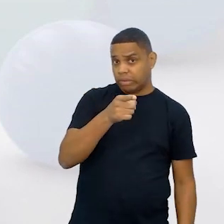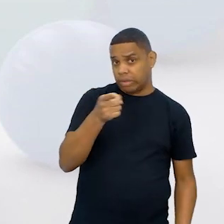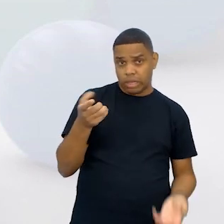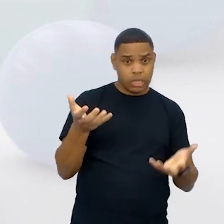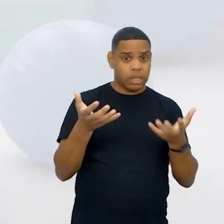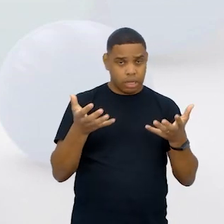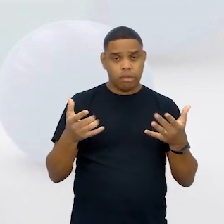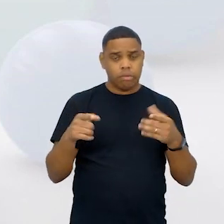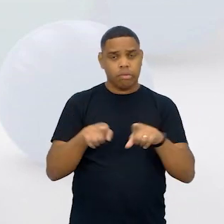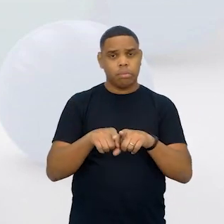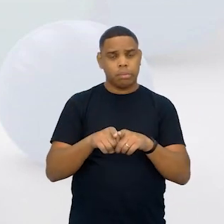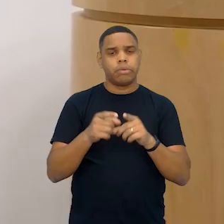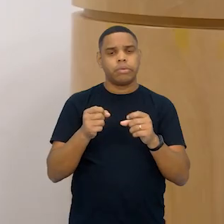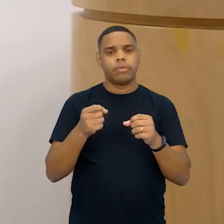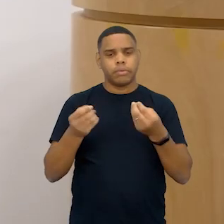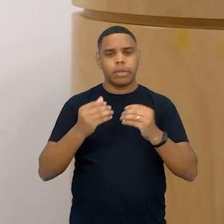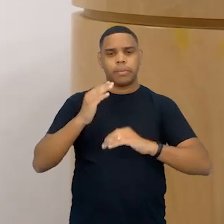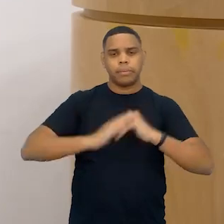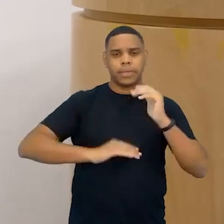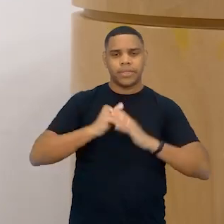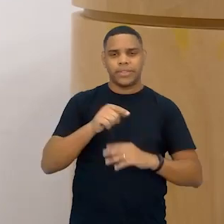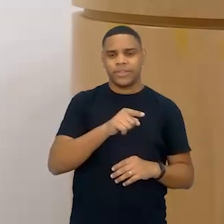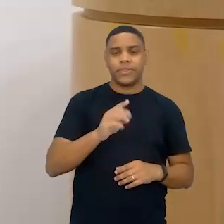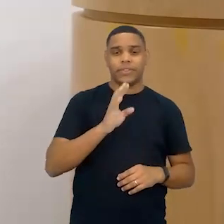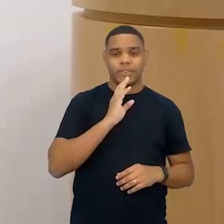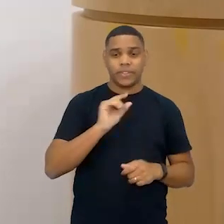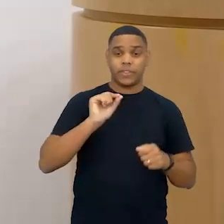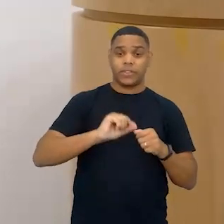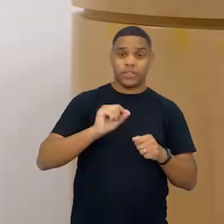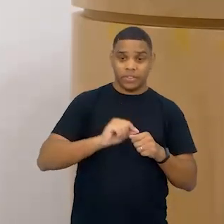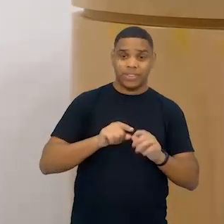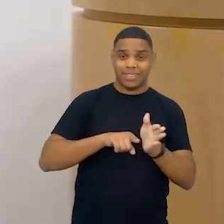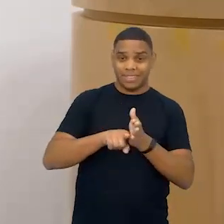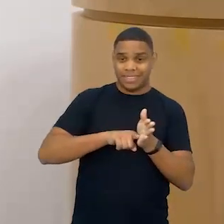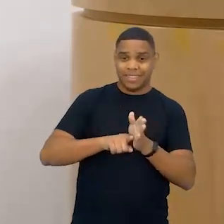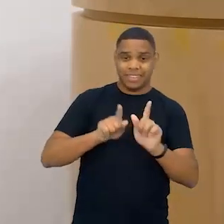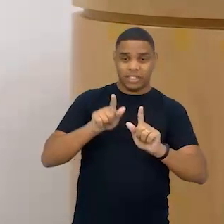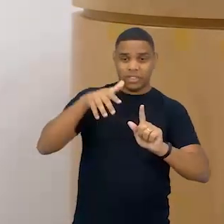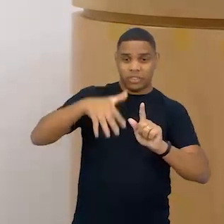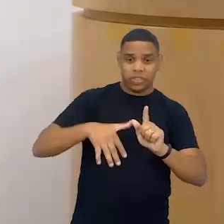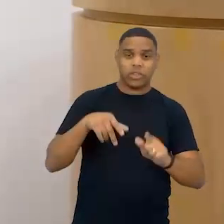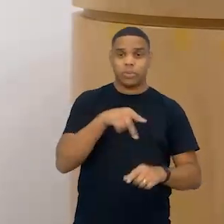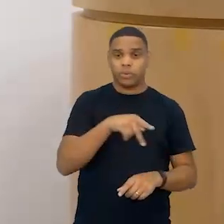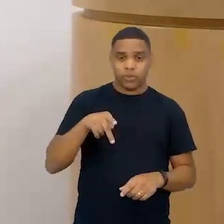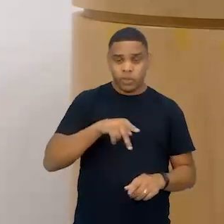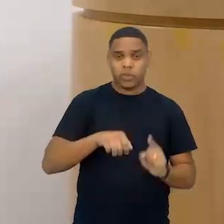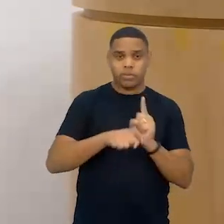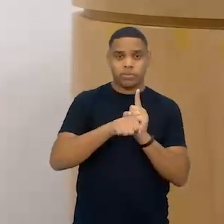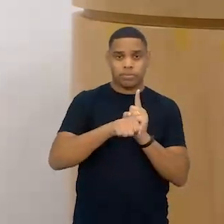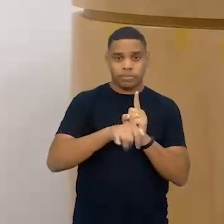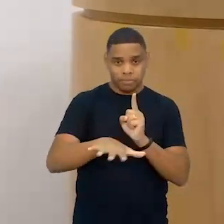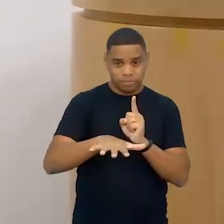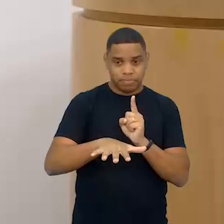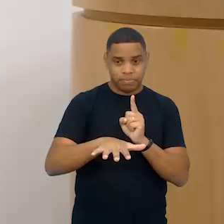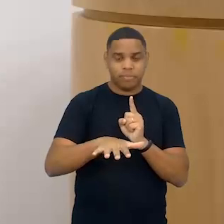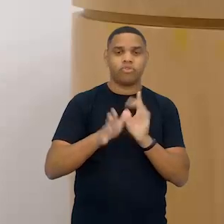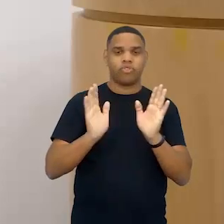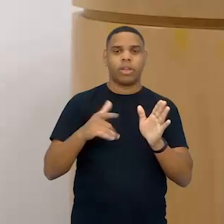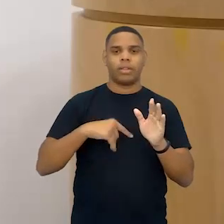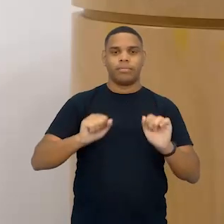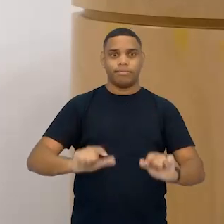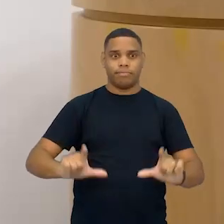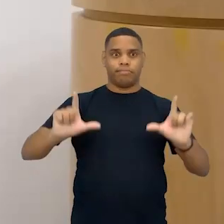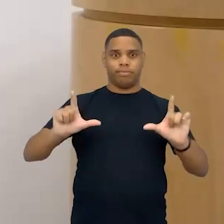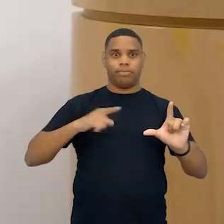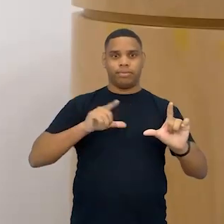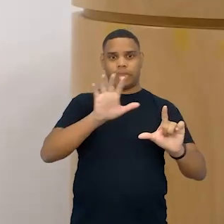também, a gente pode fazer aquela prática muito conhecida. Faz um Google, coloca professor multiplicador. Ele já vai aparecer